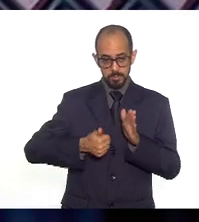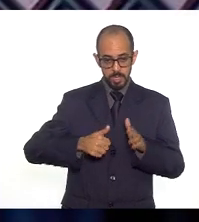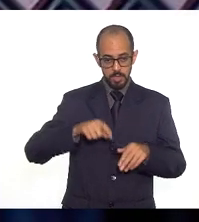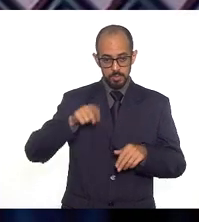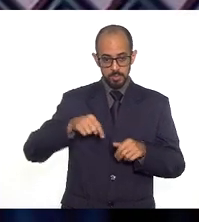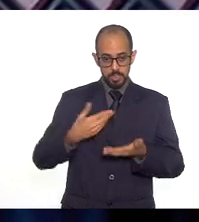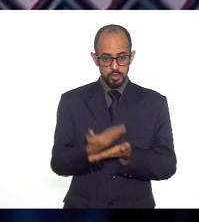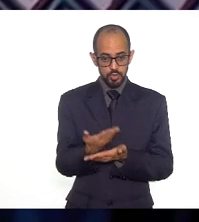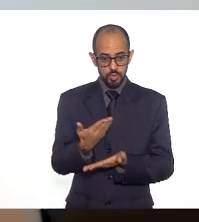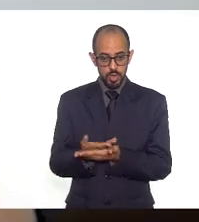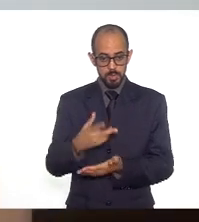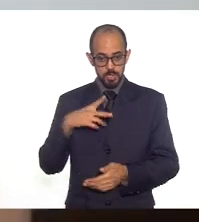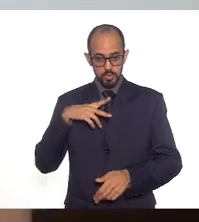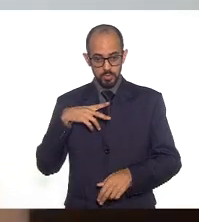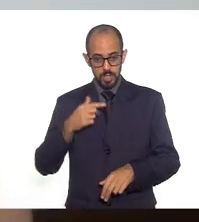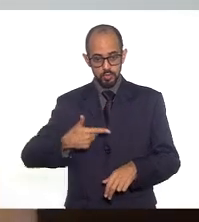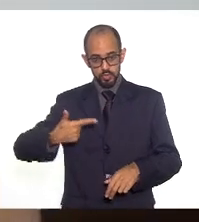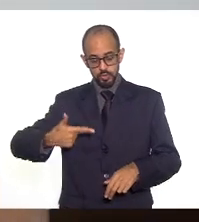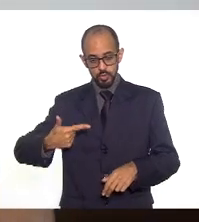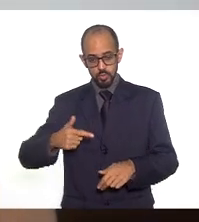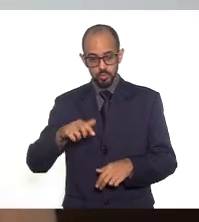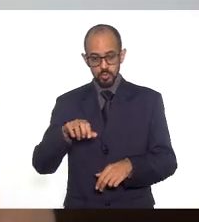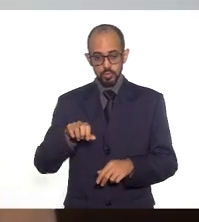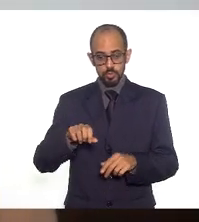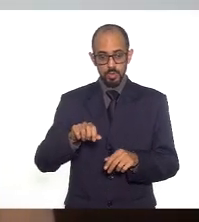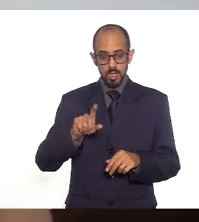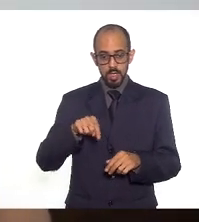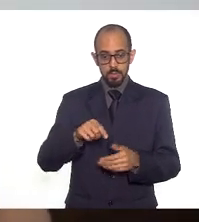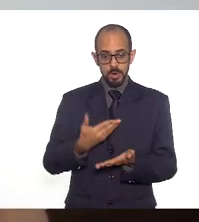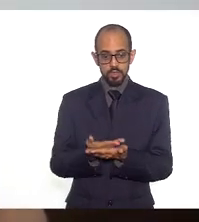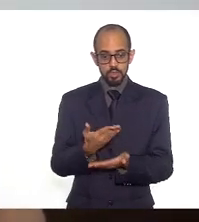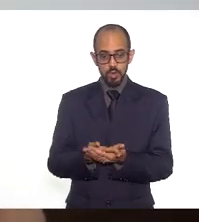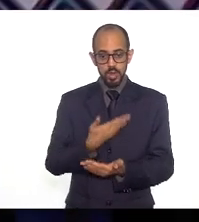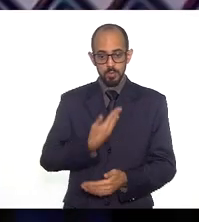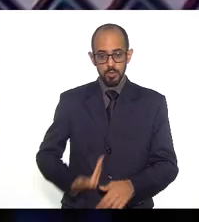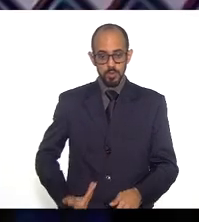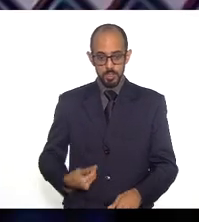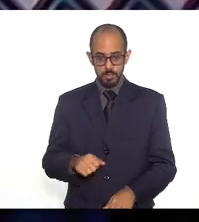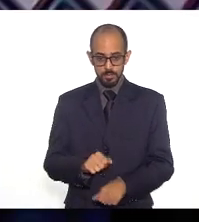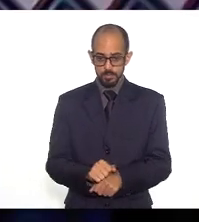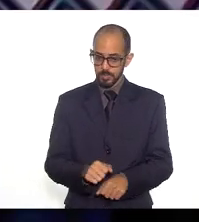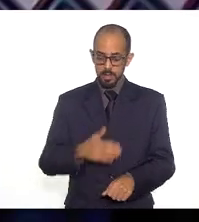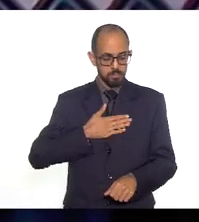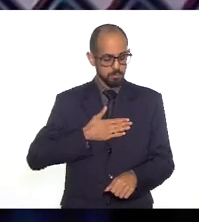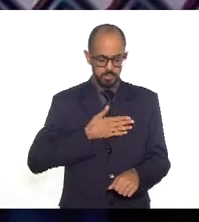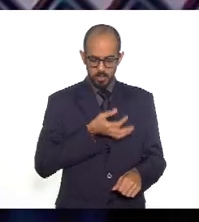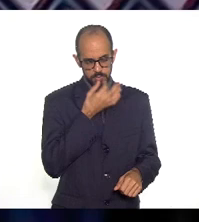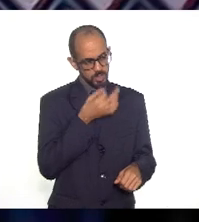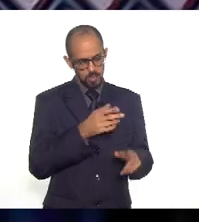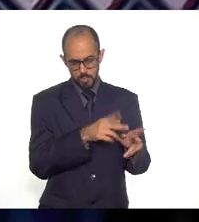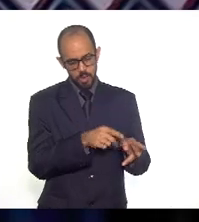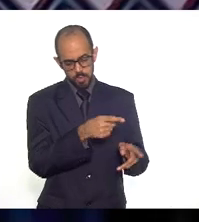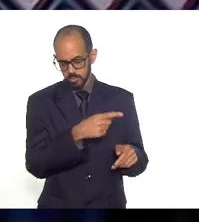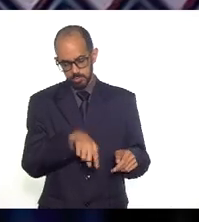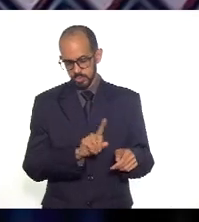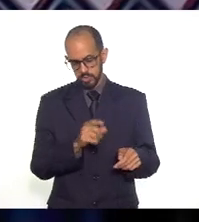para a rede estadual de educação exclusivamente. A minha questão é na mesma linha, não vou nem me repetir.